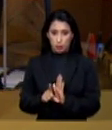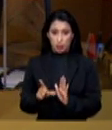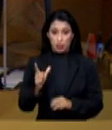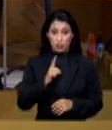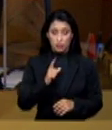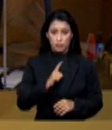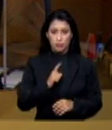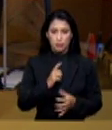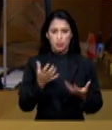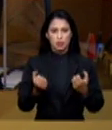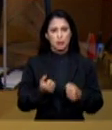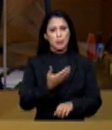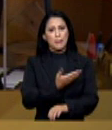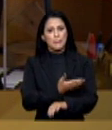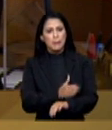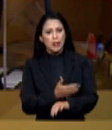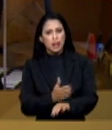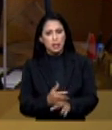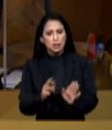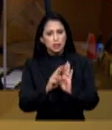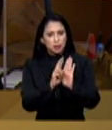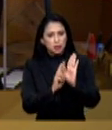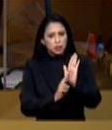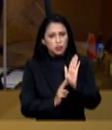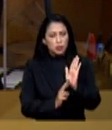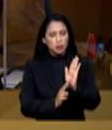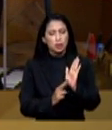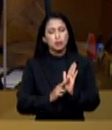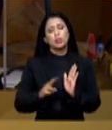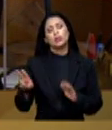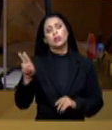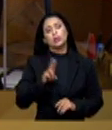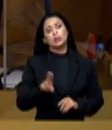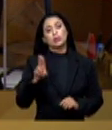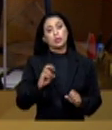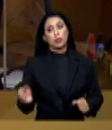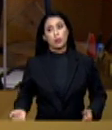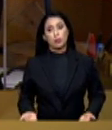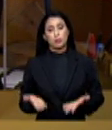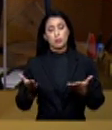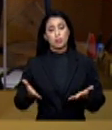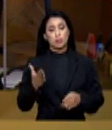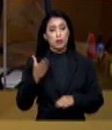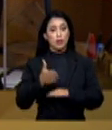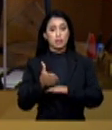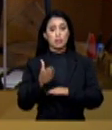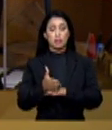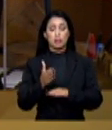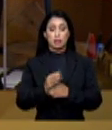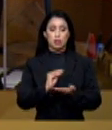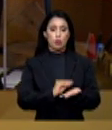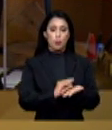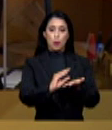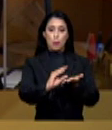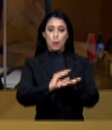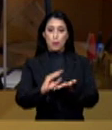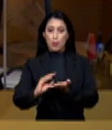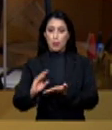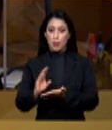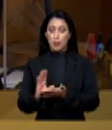adoção das melhores práticas regulatórias utilizando como instrumento de incentivo o acesso aos recursos públicos federais